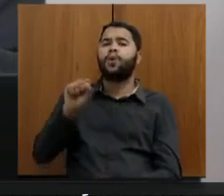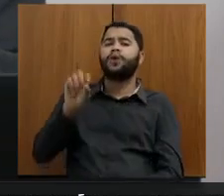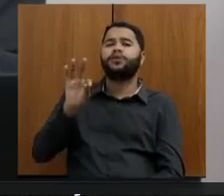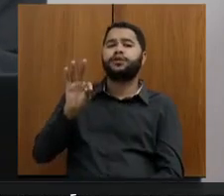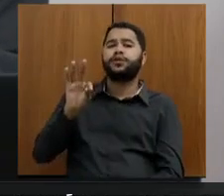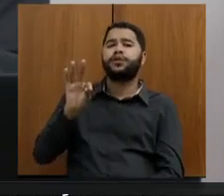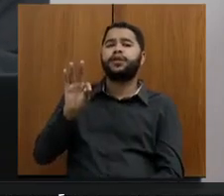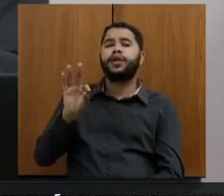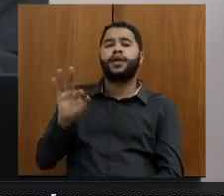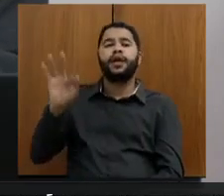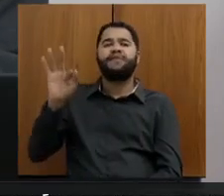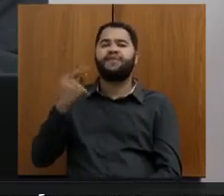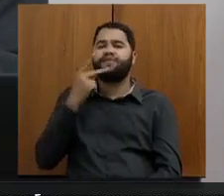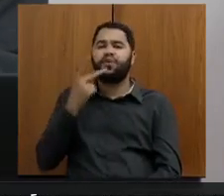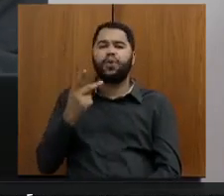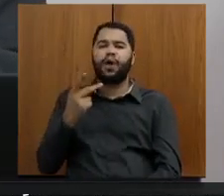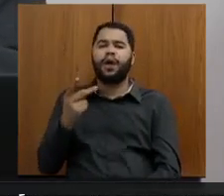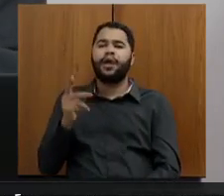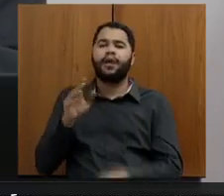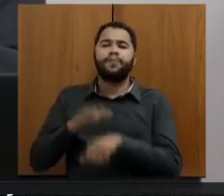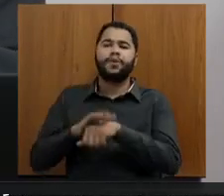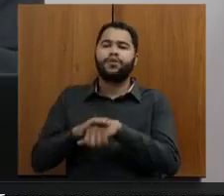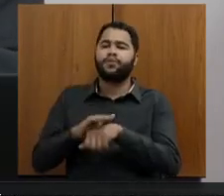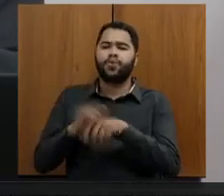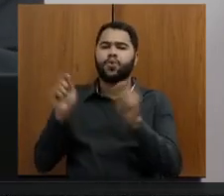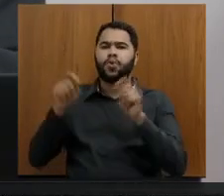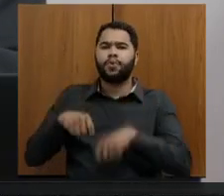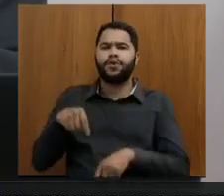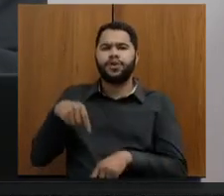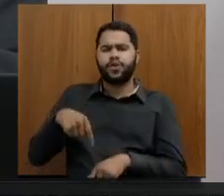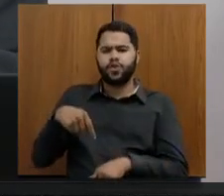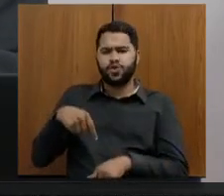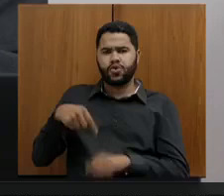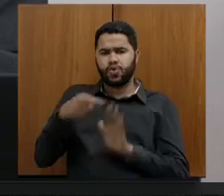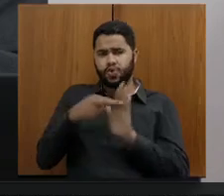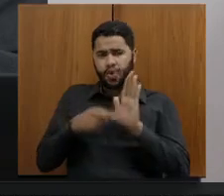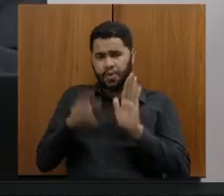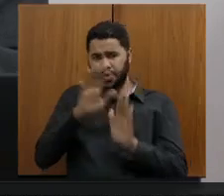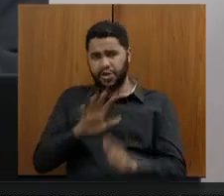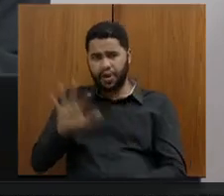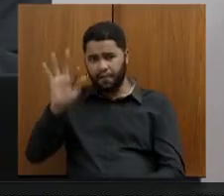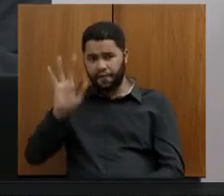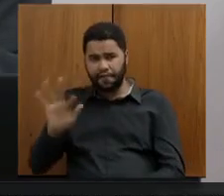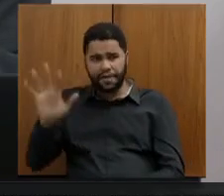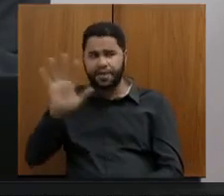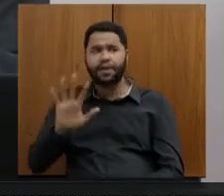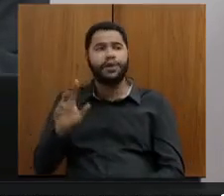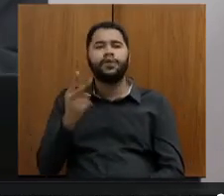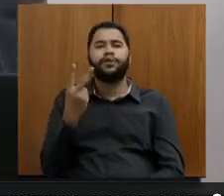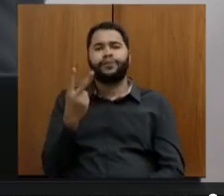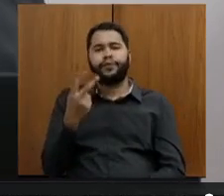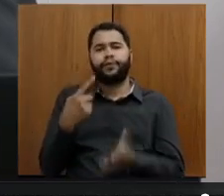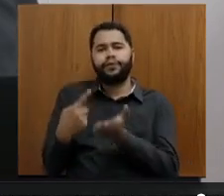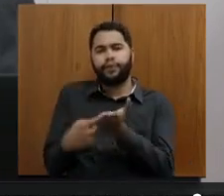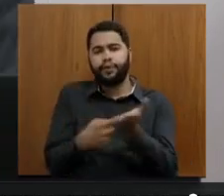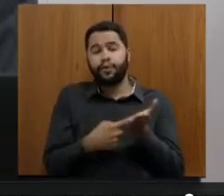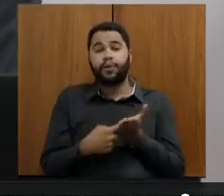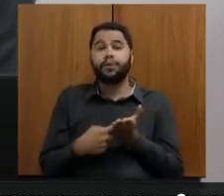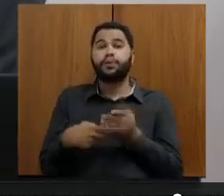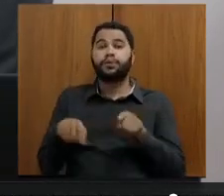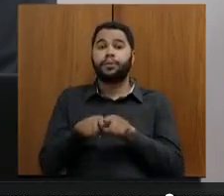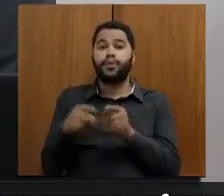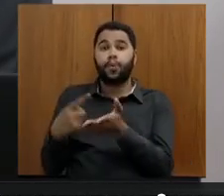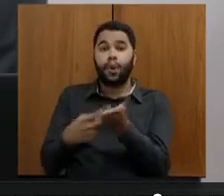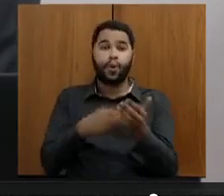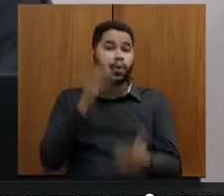essa matéria de competência do estado-membro não é de competência de Norma Geral da União então nós somos dois acordos inclusive o